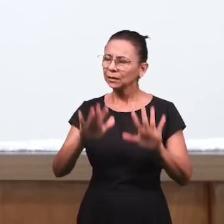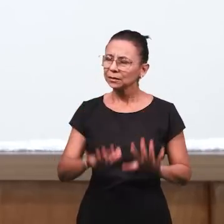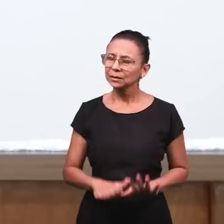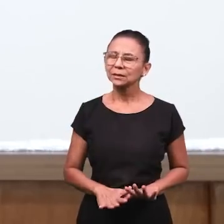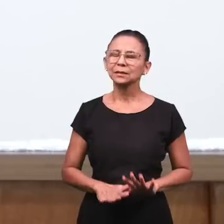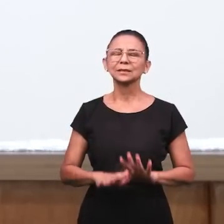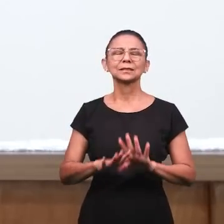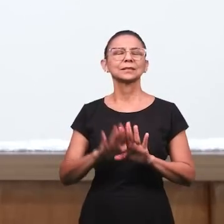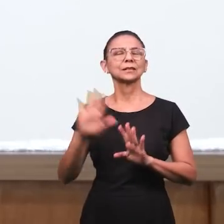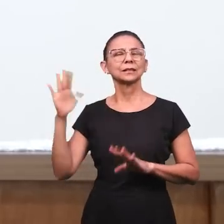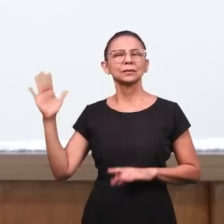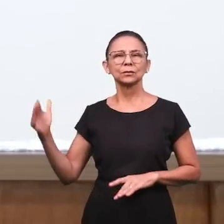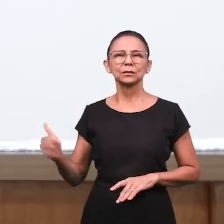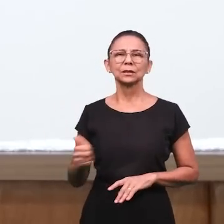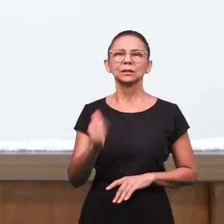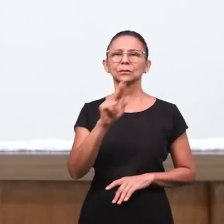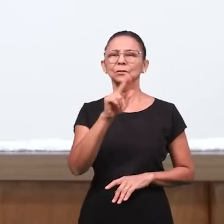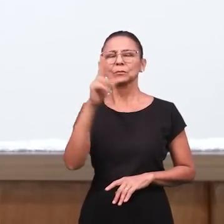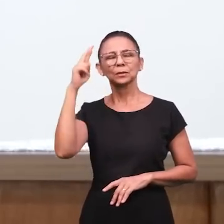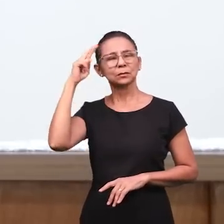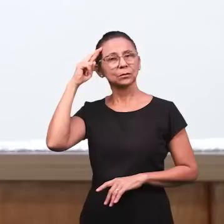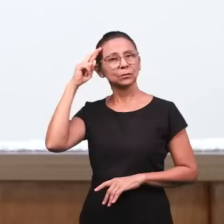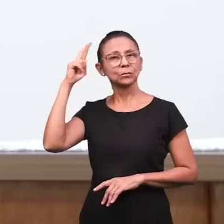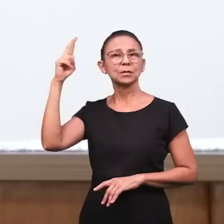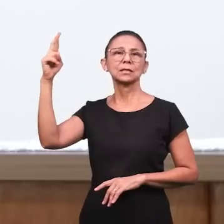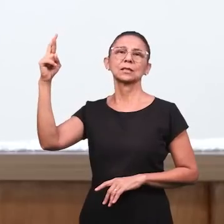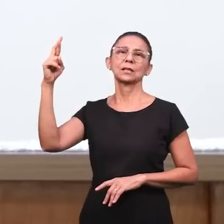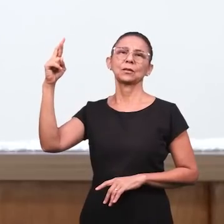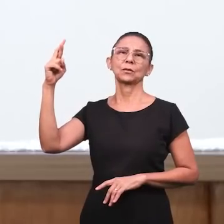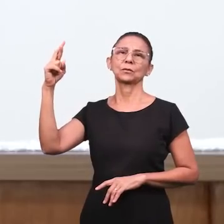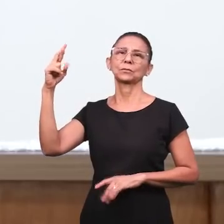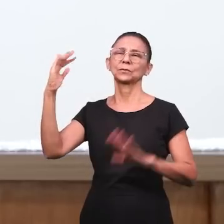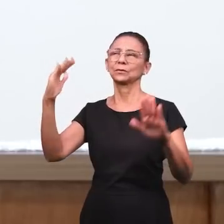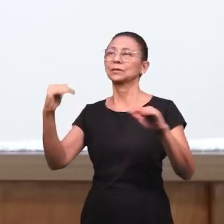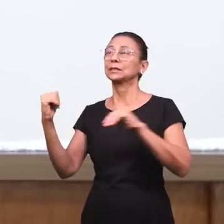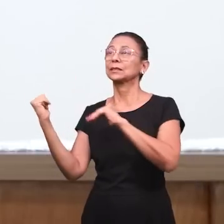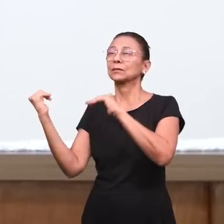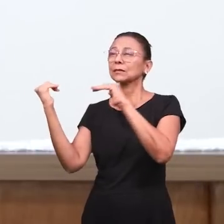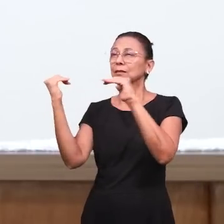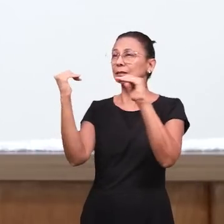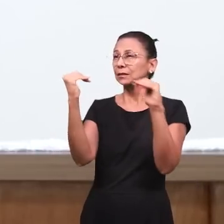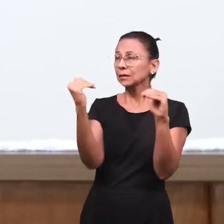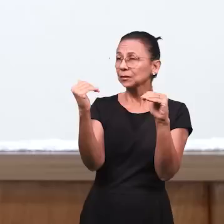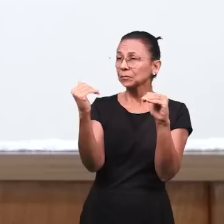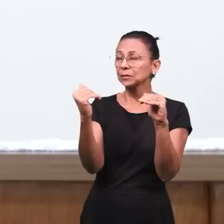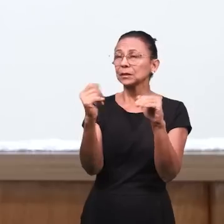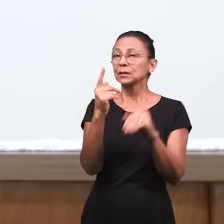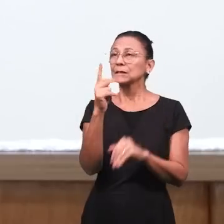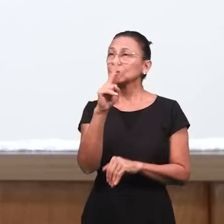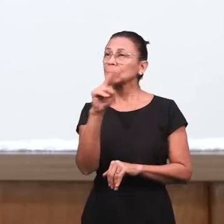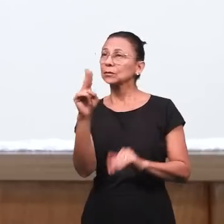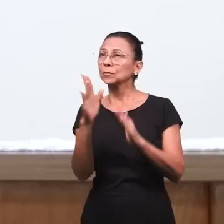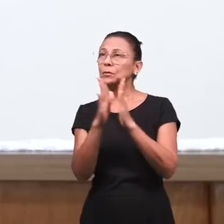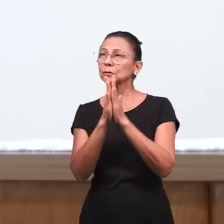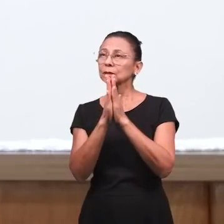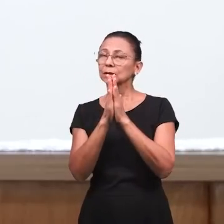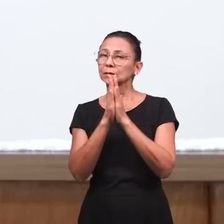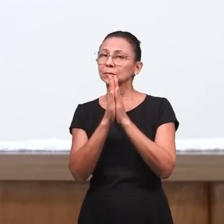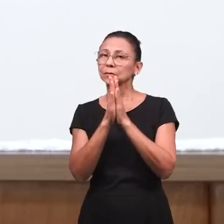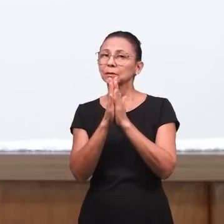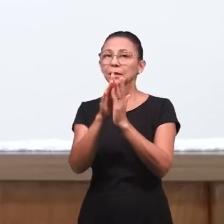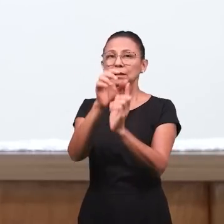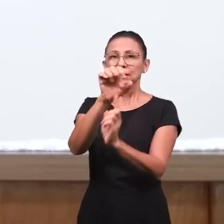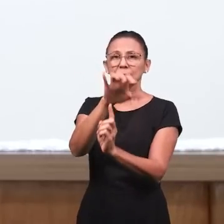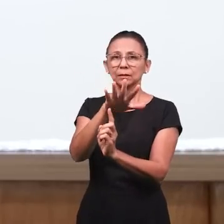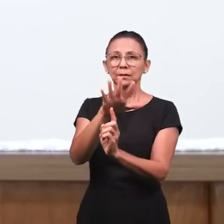nós, seja bendito e adorado o teu nome. Nós te louvamos. E em teu nome dizemos que a